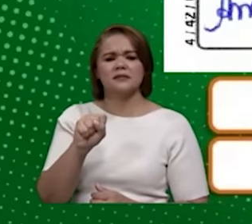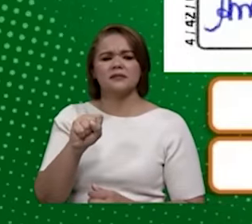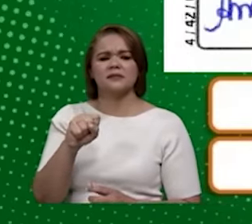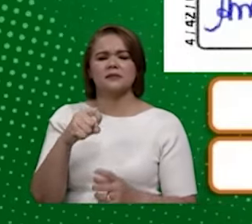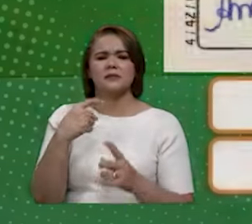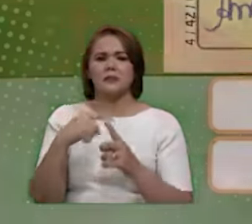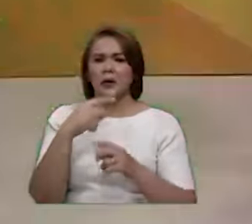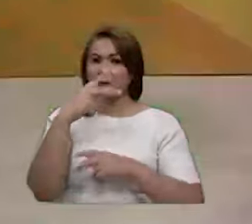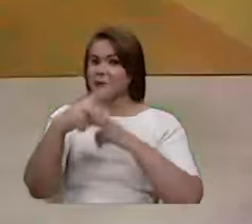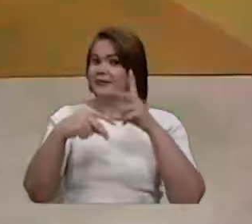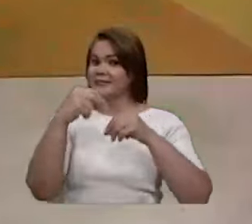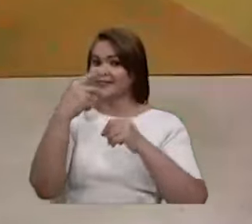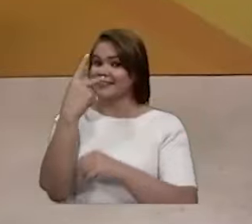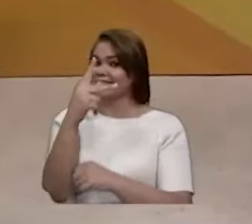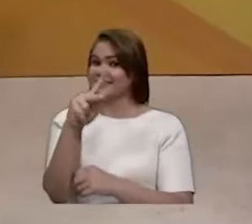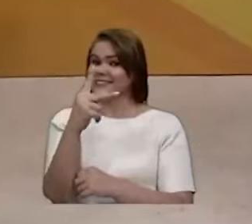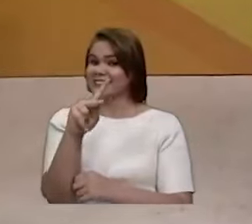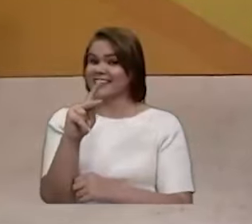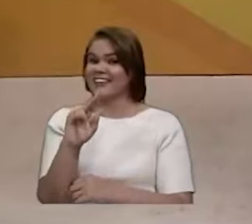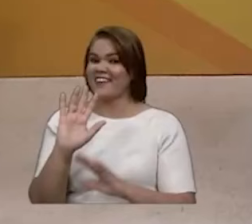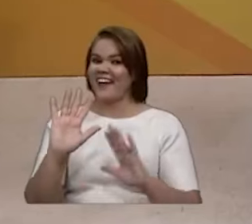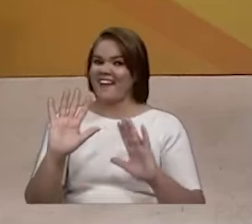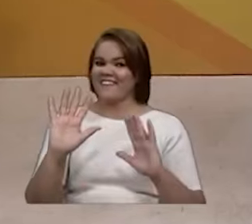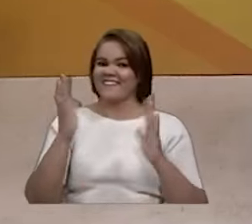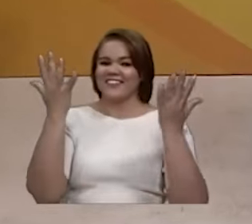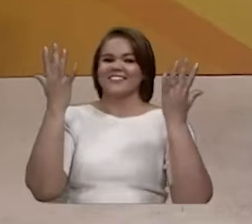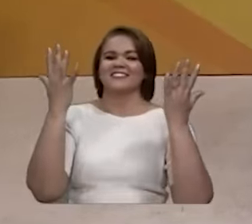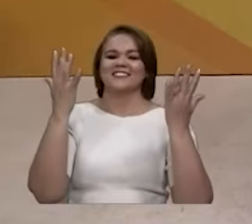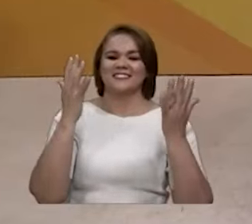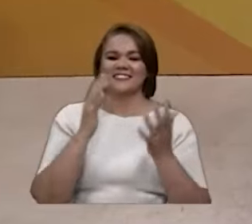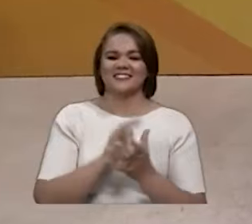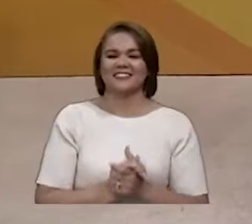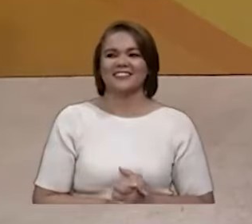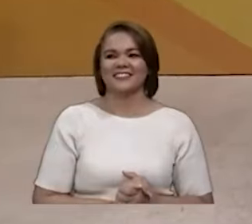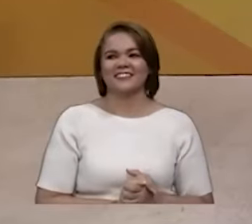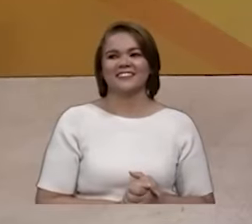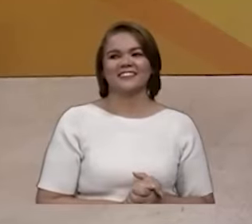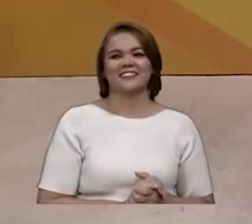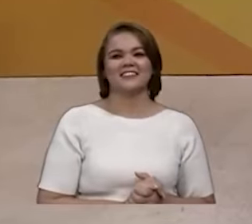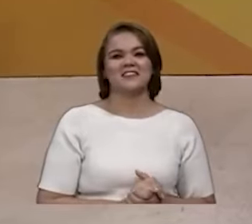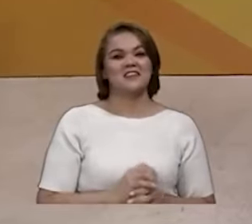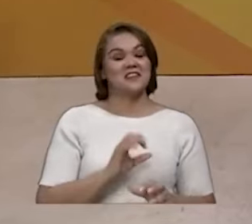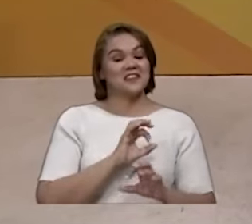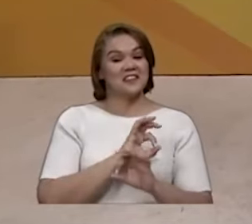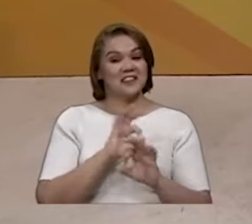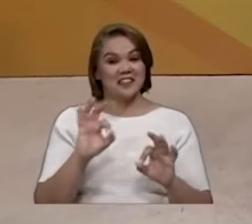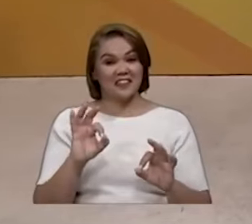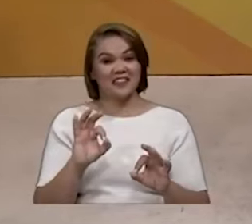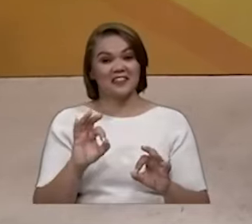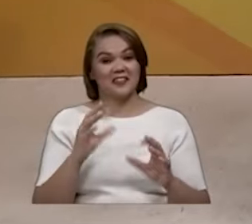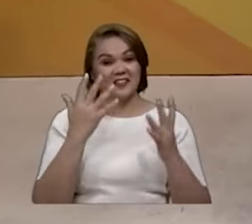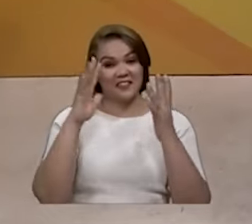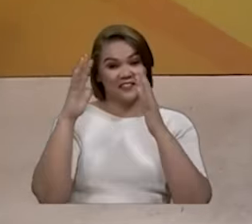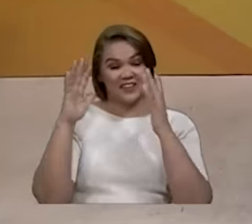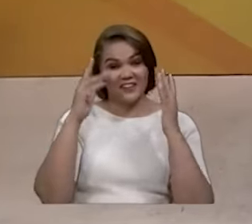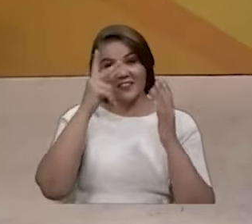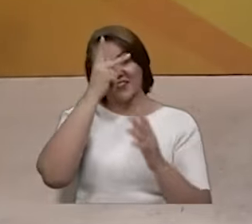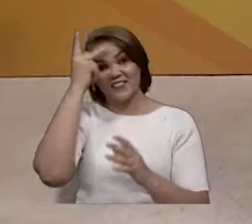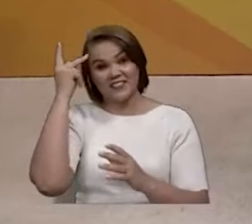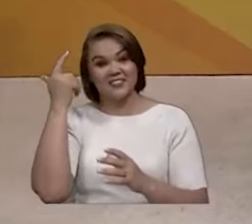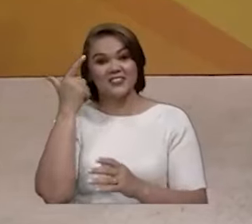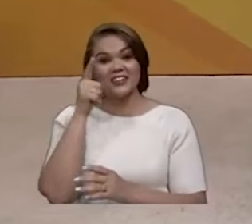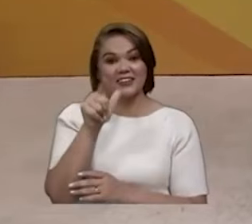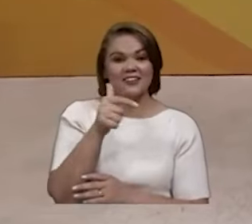premiação é sua, menina. A festa vai ser grande, hein? Muito bacana. Parabéns para o nosso contemplado aí. 100